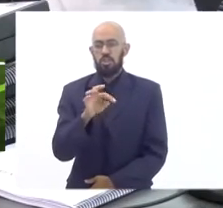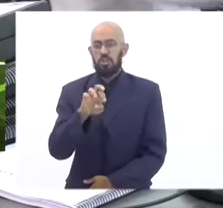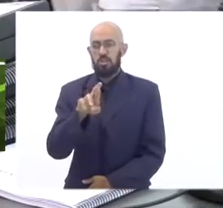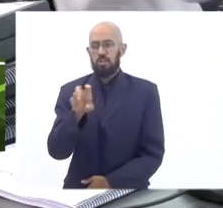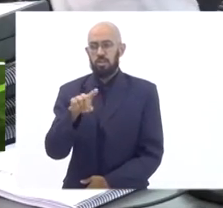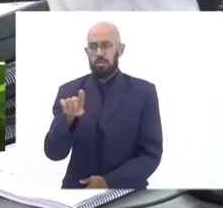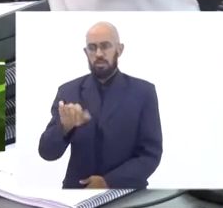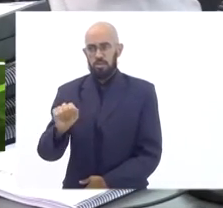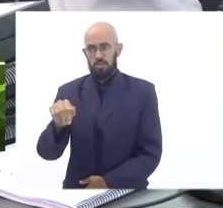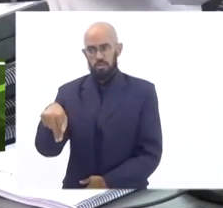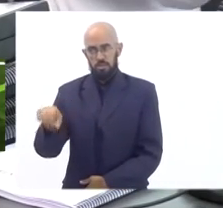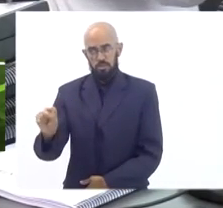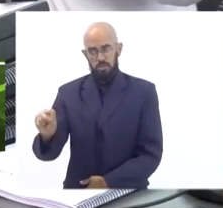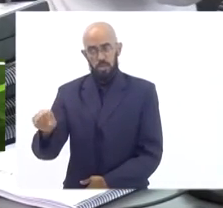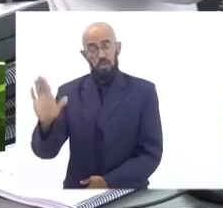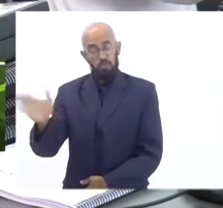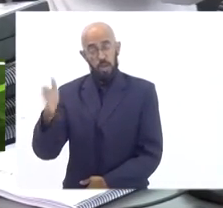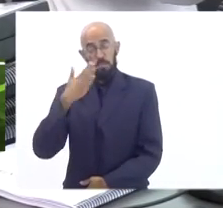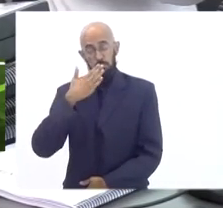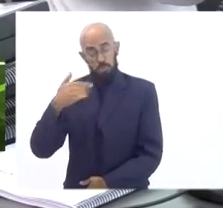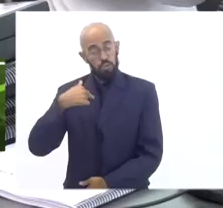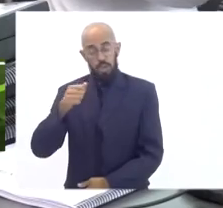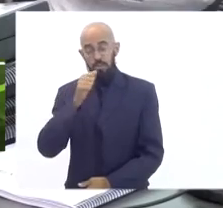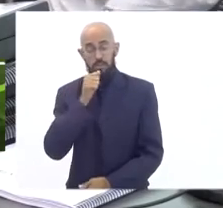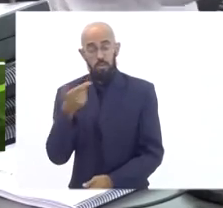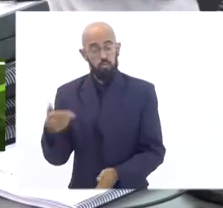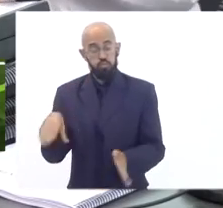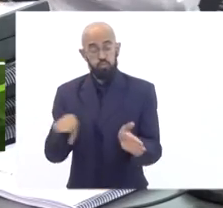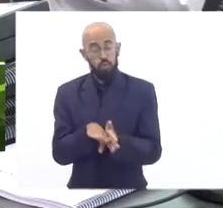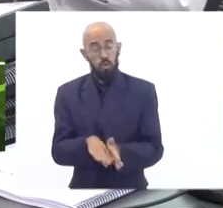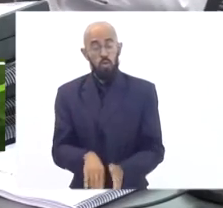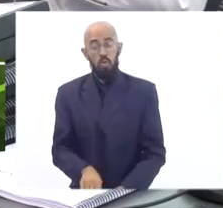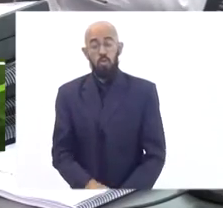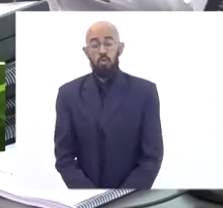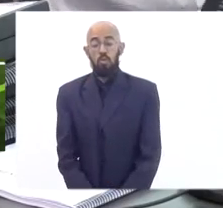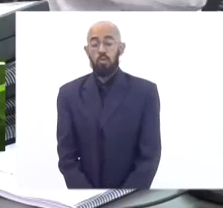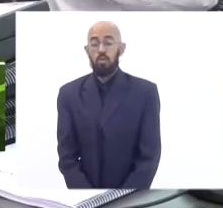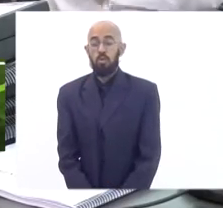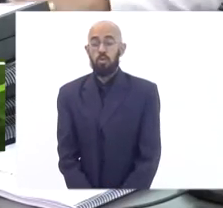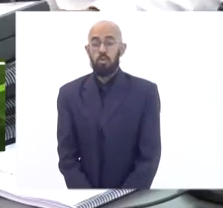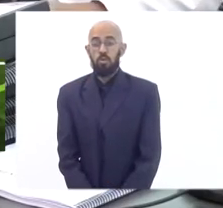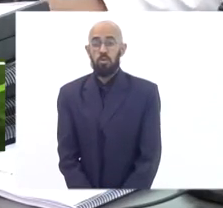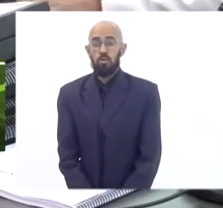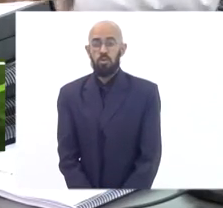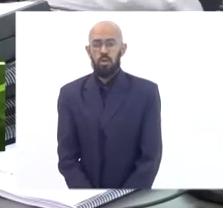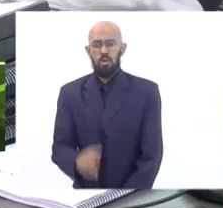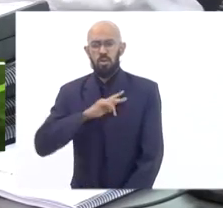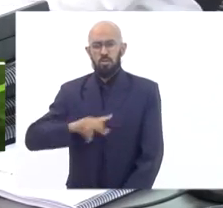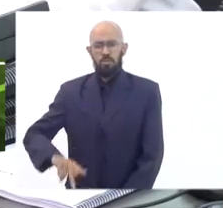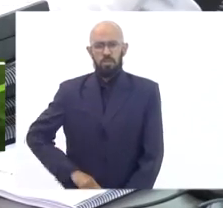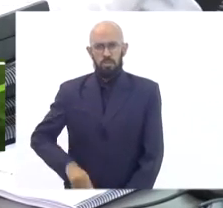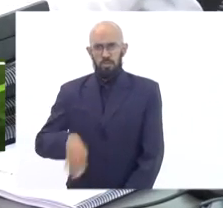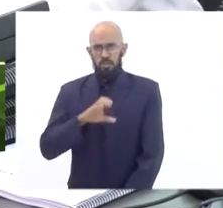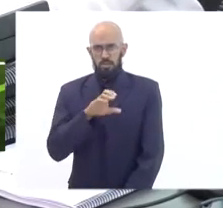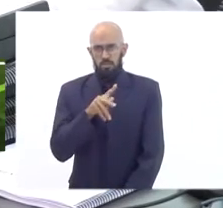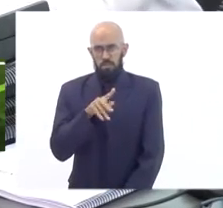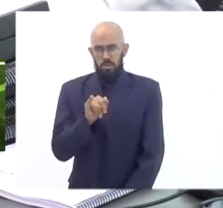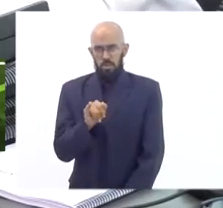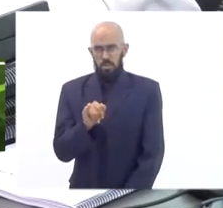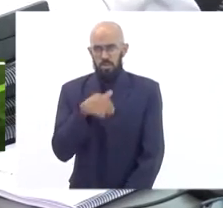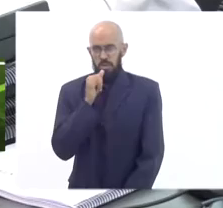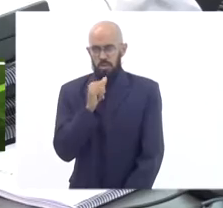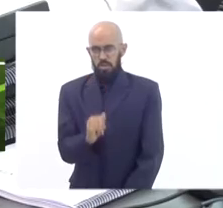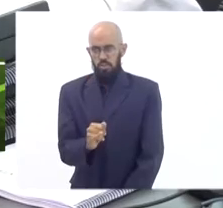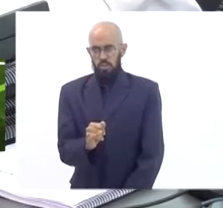Isso eu já solicitei, ainda não chegou aqui essa comissão, mas vai chegar. Presidente, na comissão na CPI da Energia, nós faremos